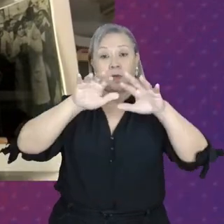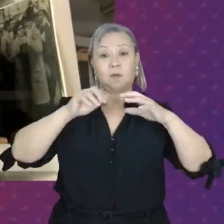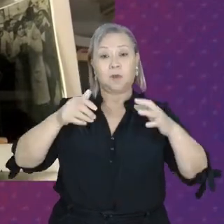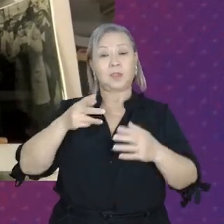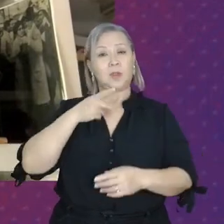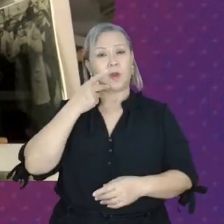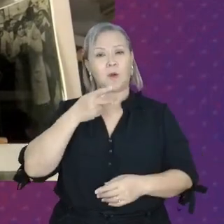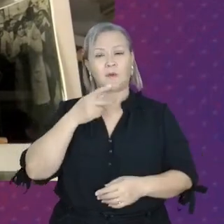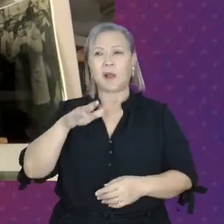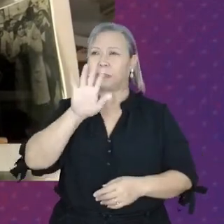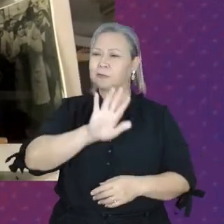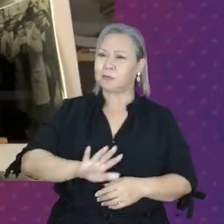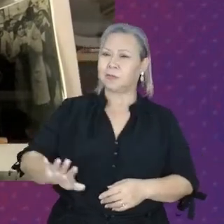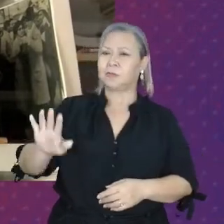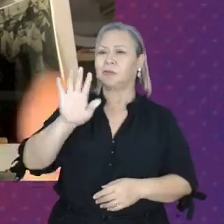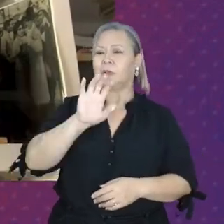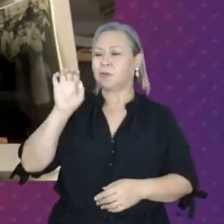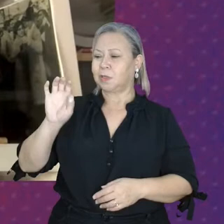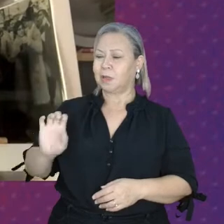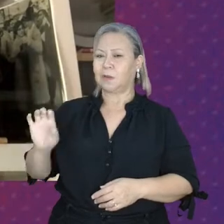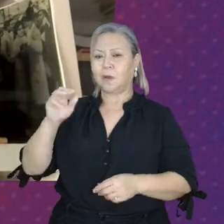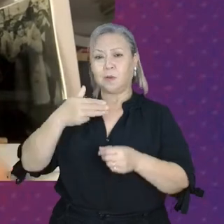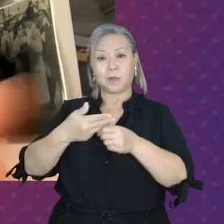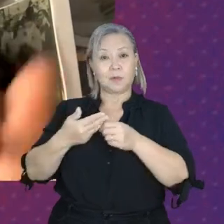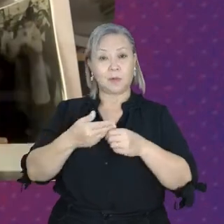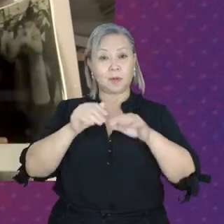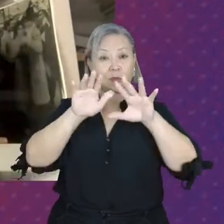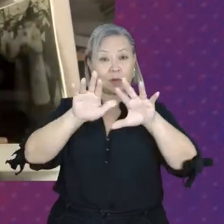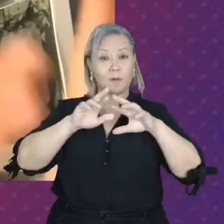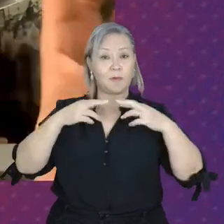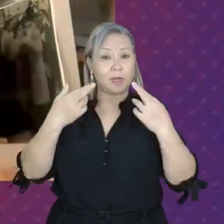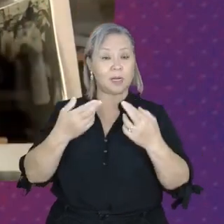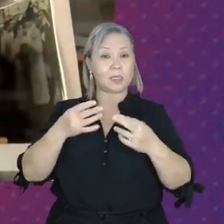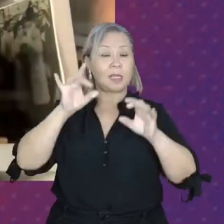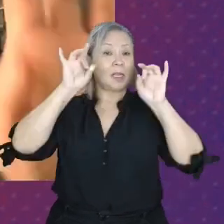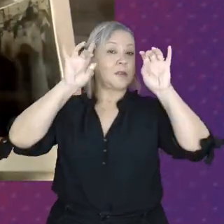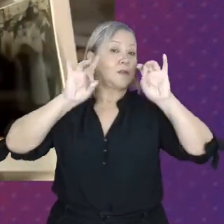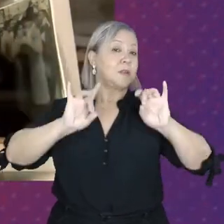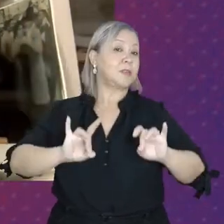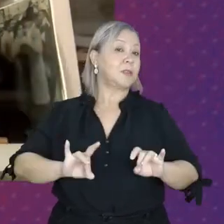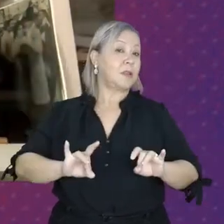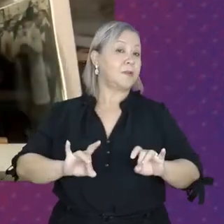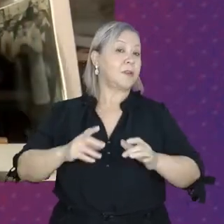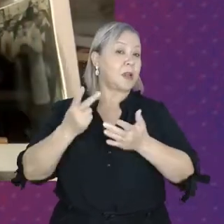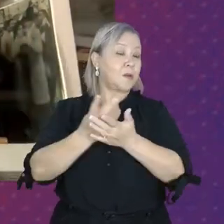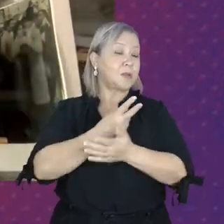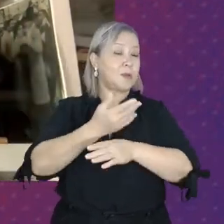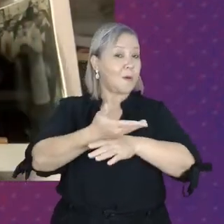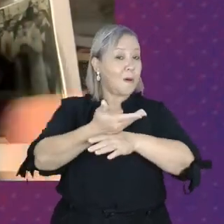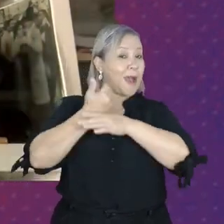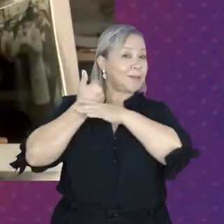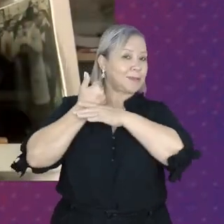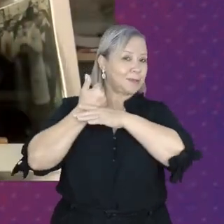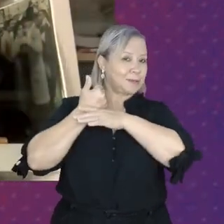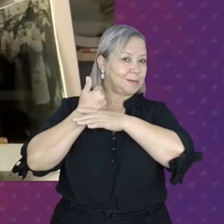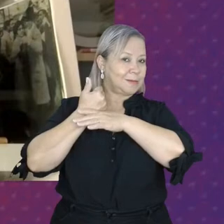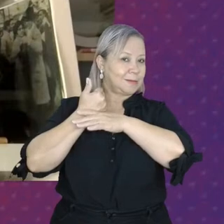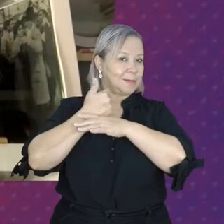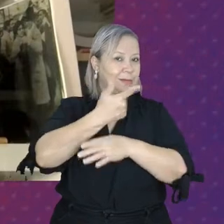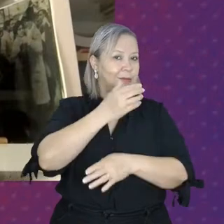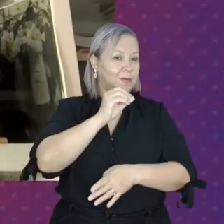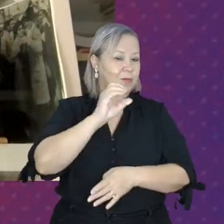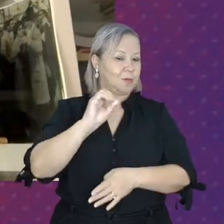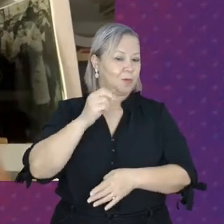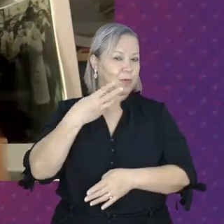estaduais e nacional. E com as conferências específicas que aconteceram antes, desde 2003. Então,